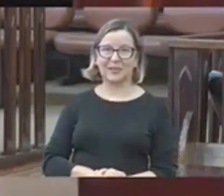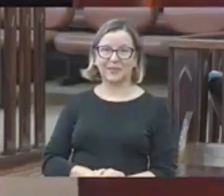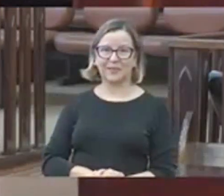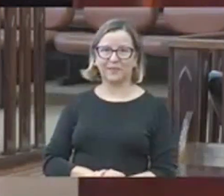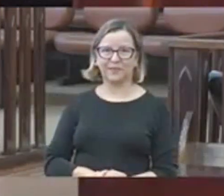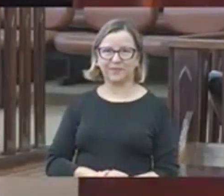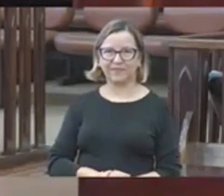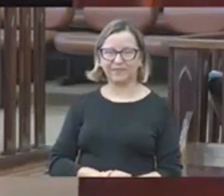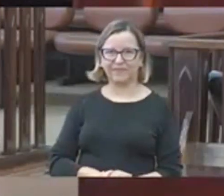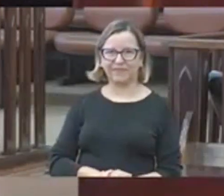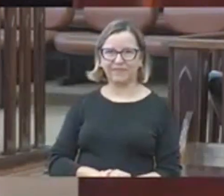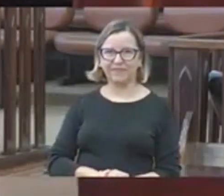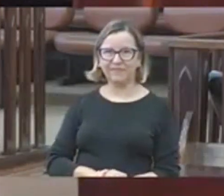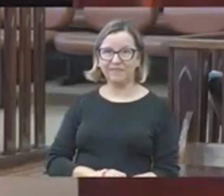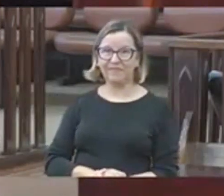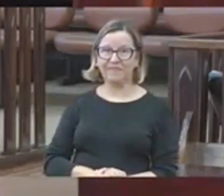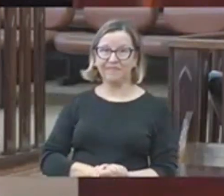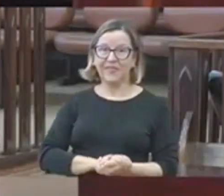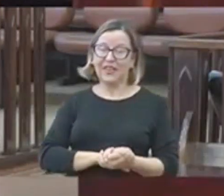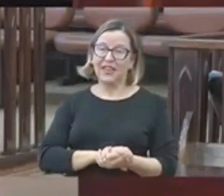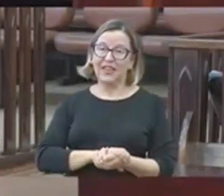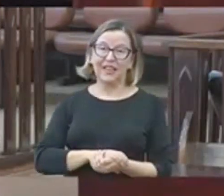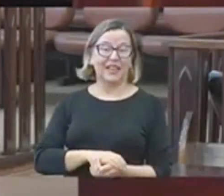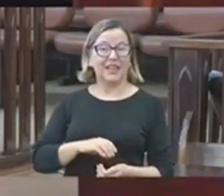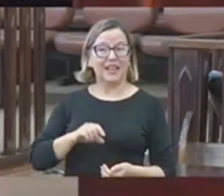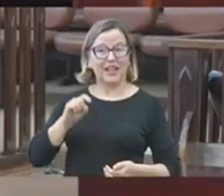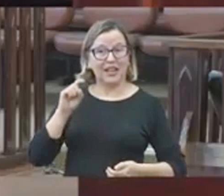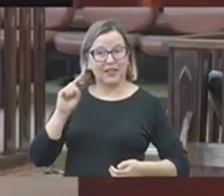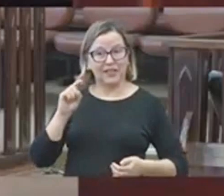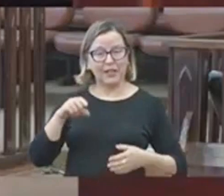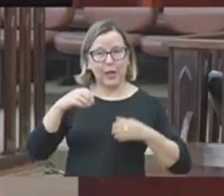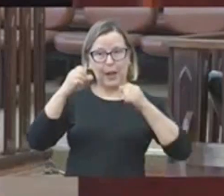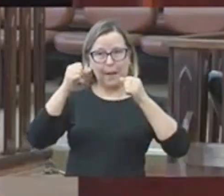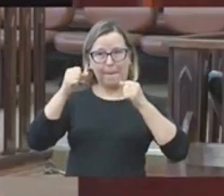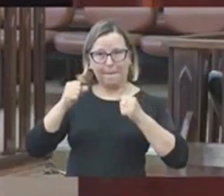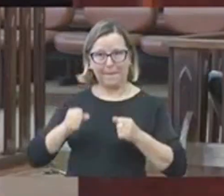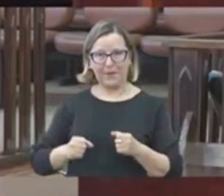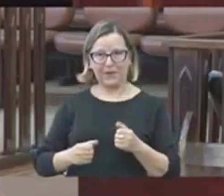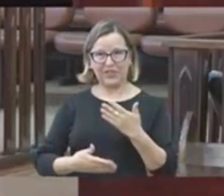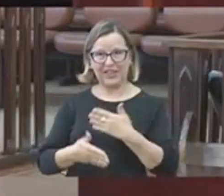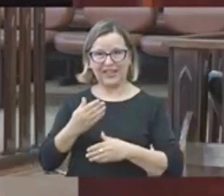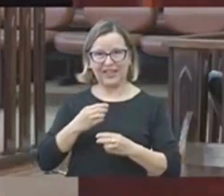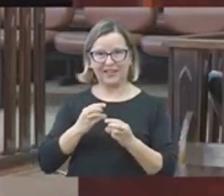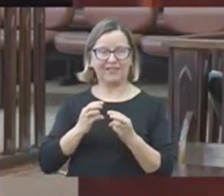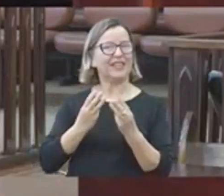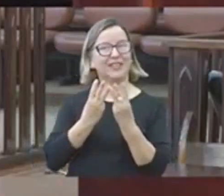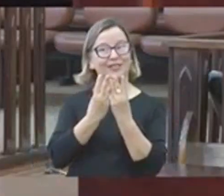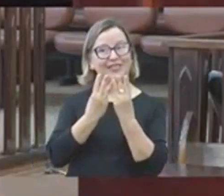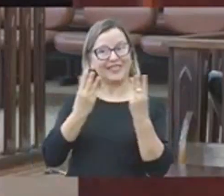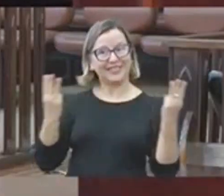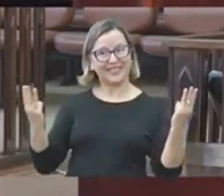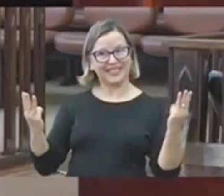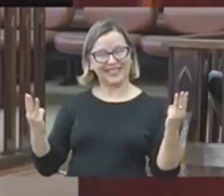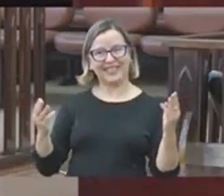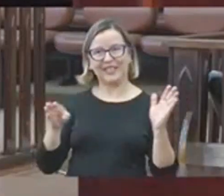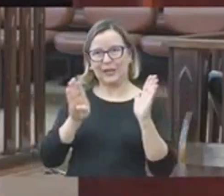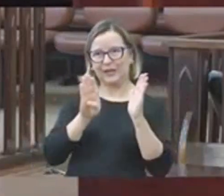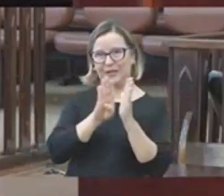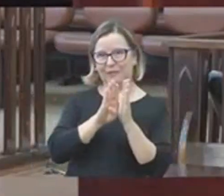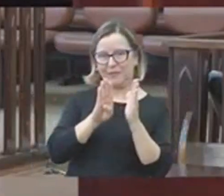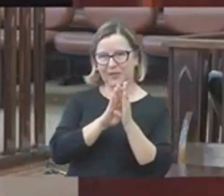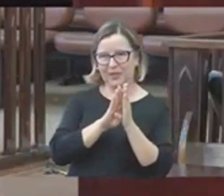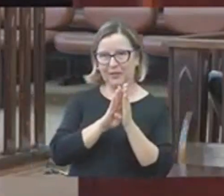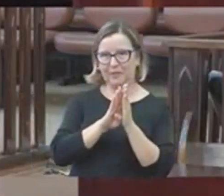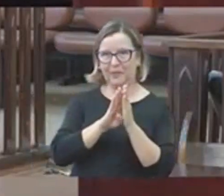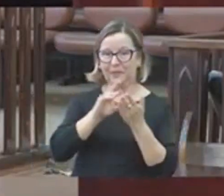Você consegue pegar o boletim e ter acesso pelo site da igreja. Então você pode